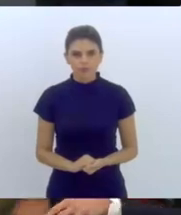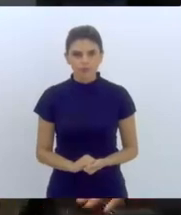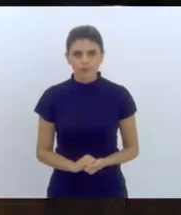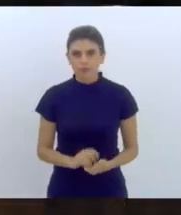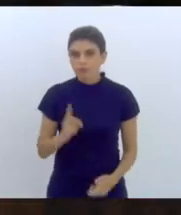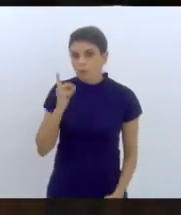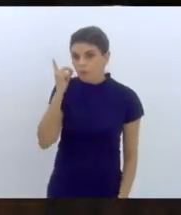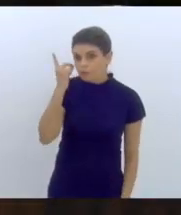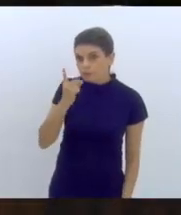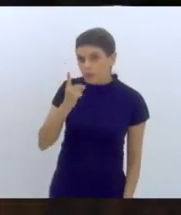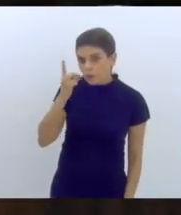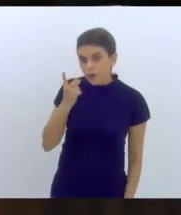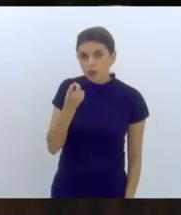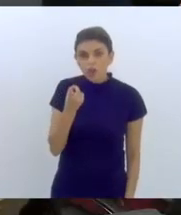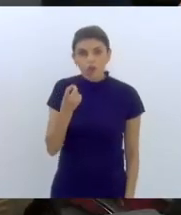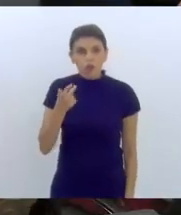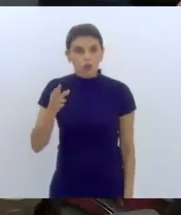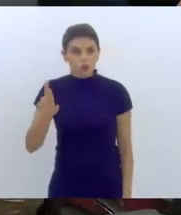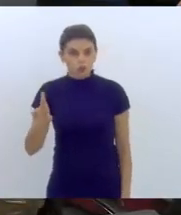Deputado doutor Serginho.